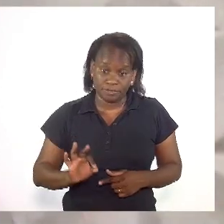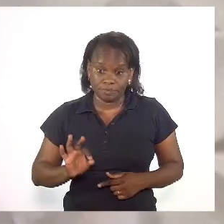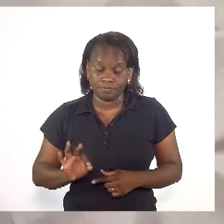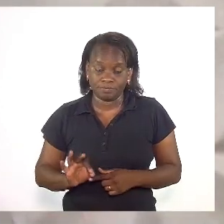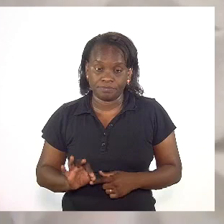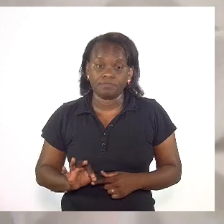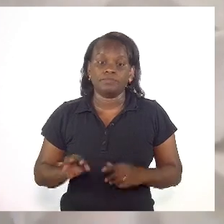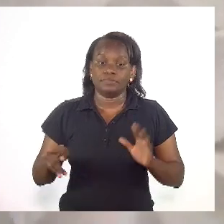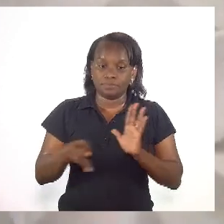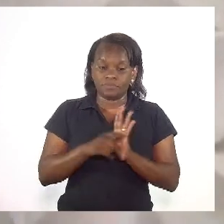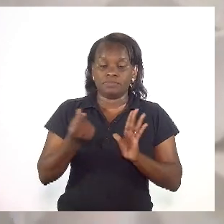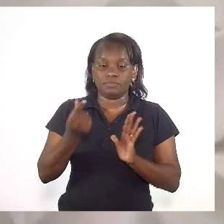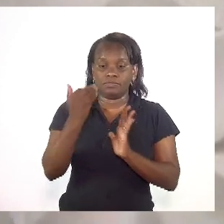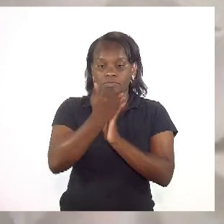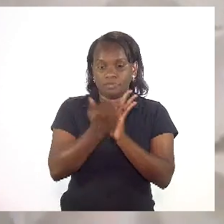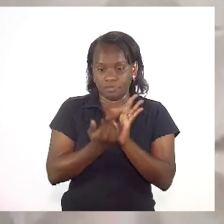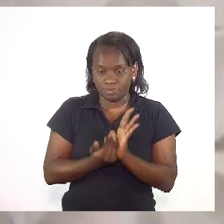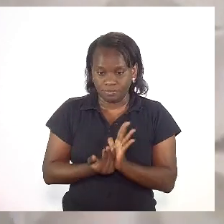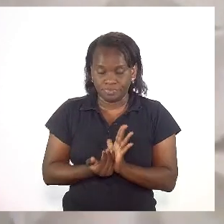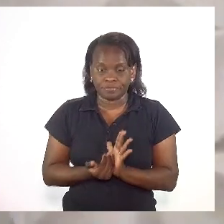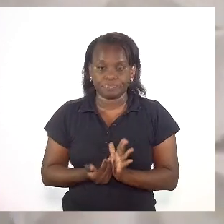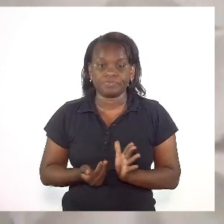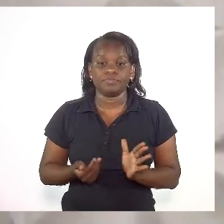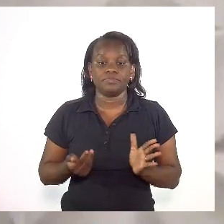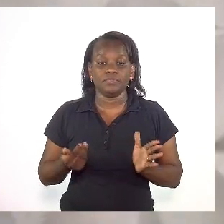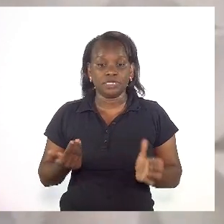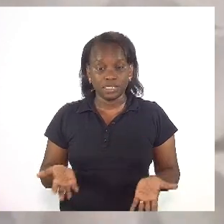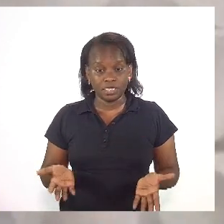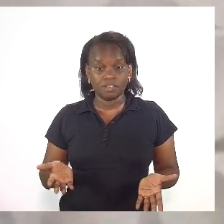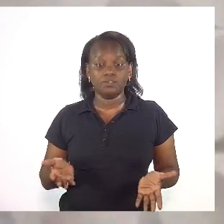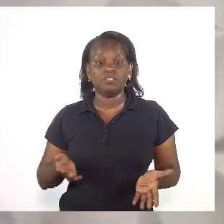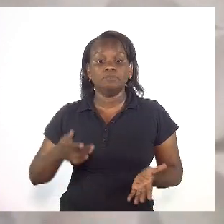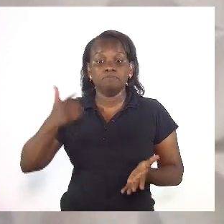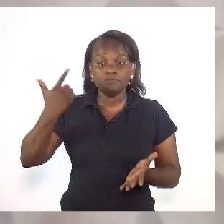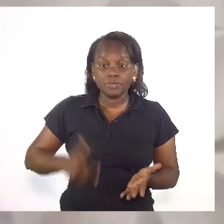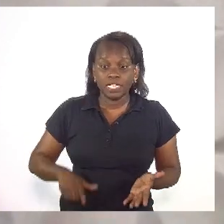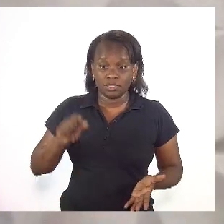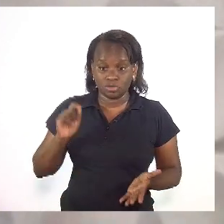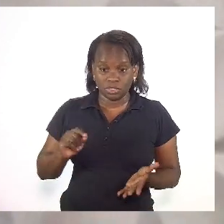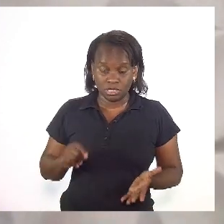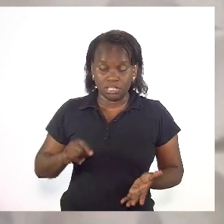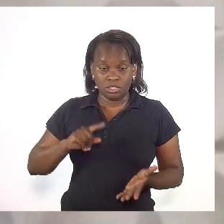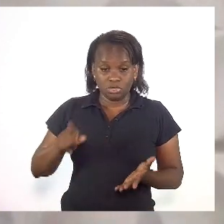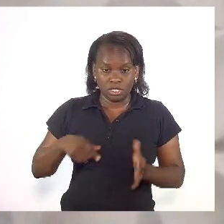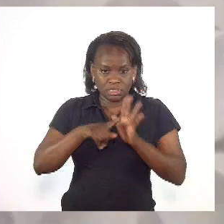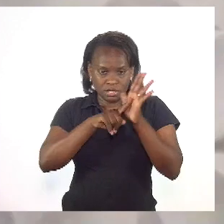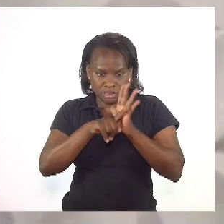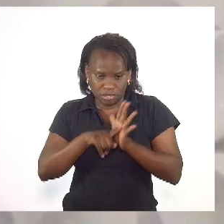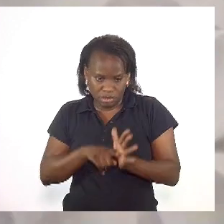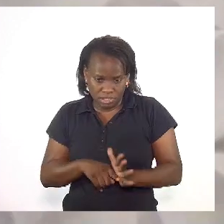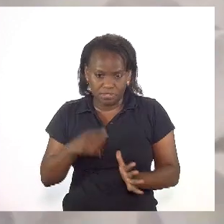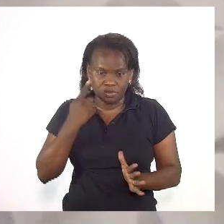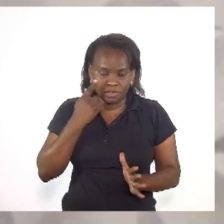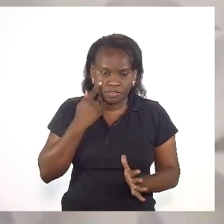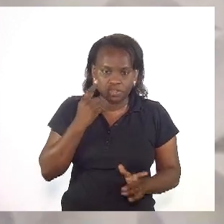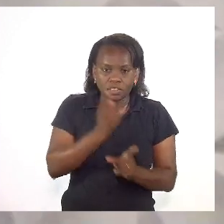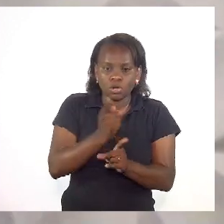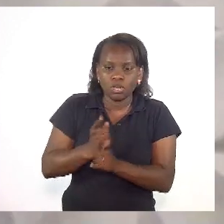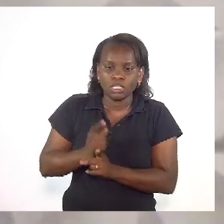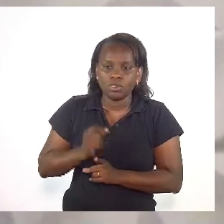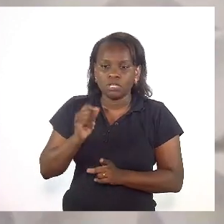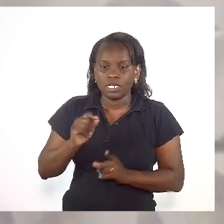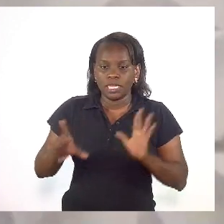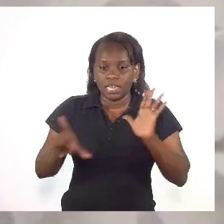282% da receita corrente líquida. É como se isso não bastasse, quando vamos examinar, a gente vai verificar que a